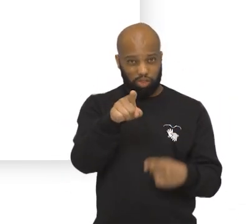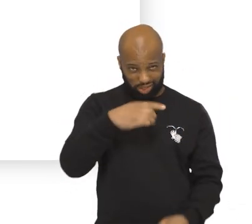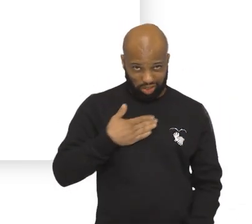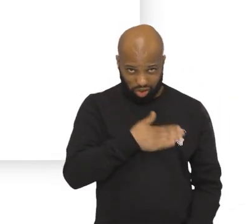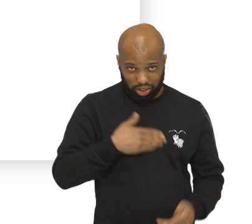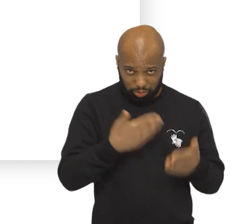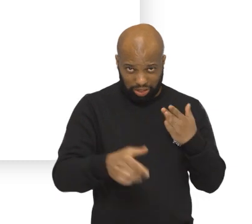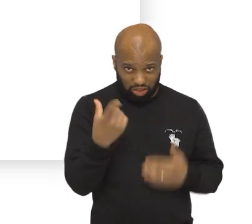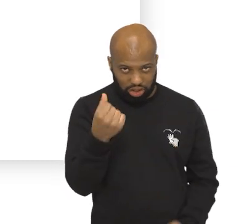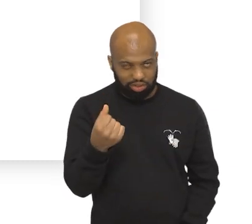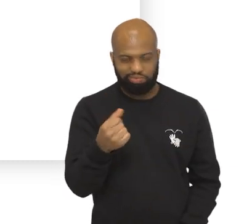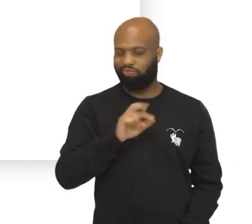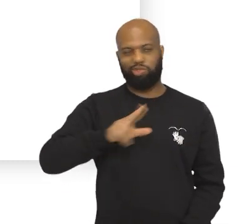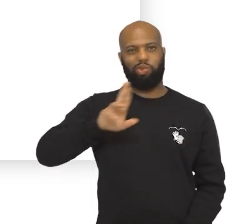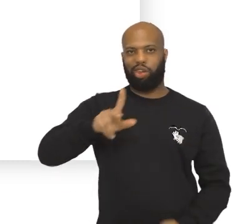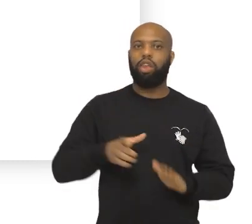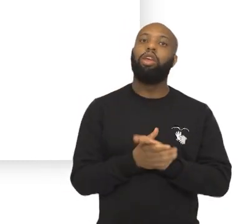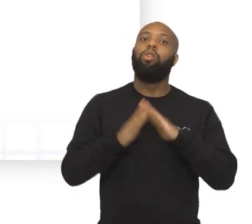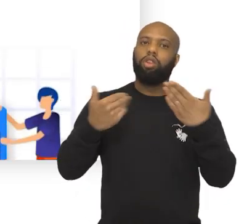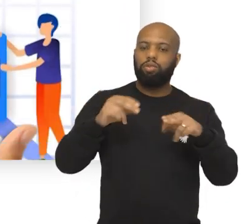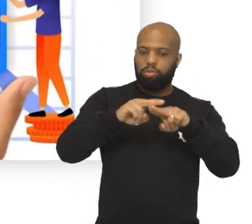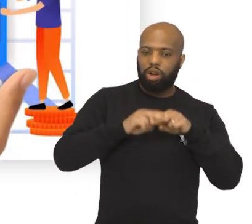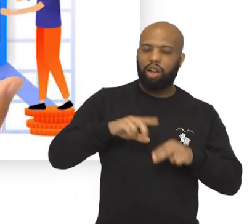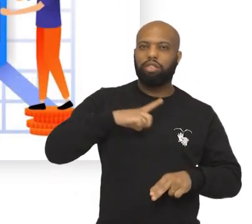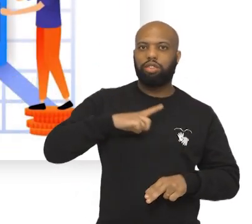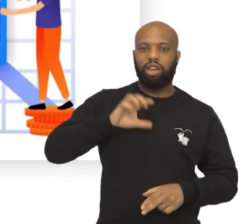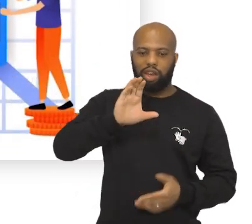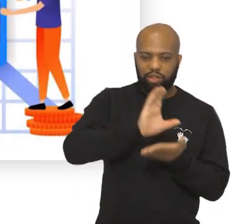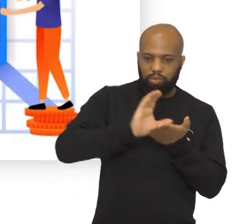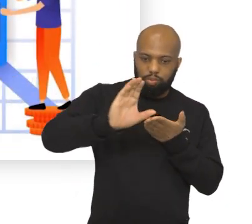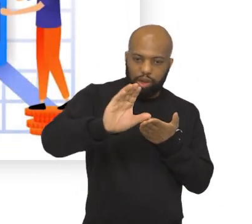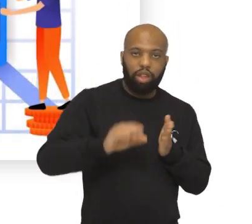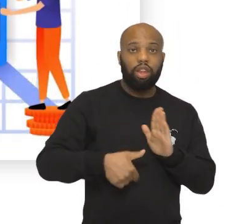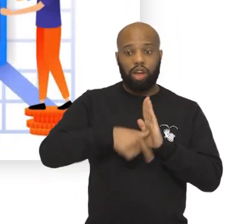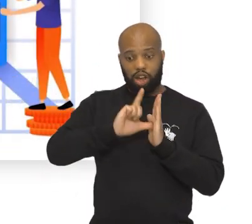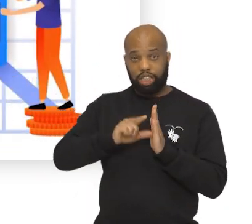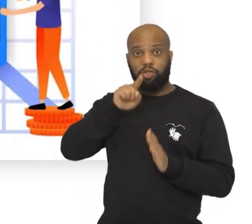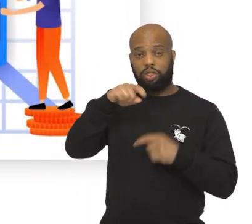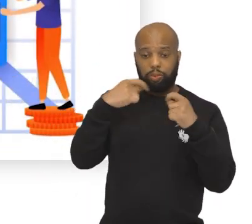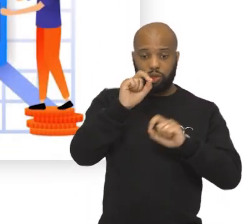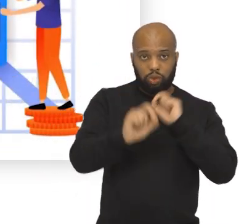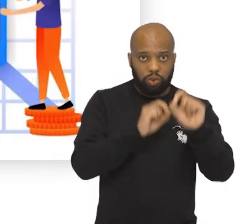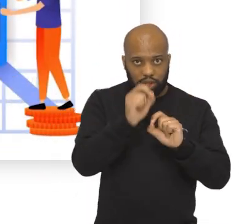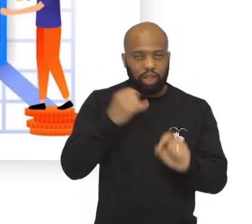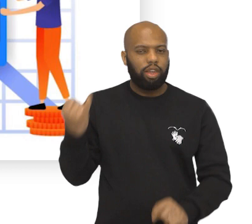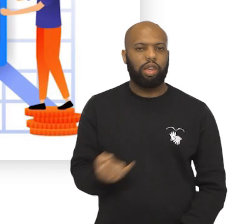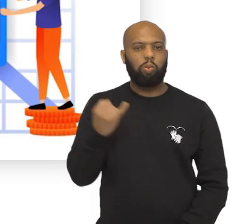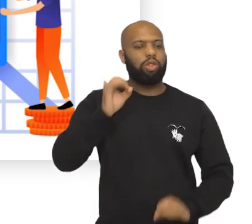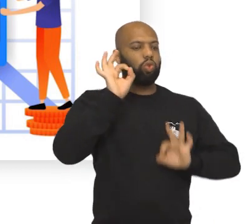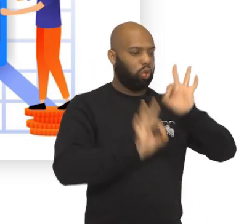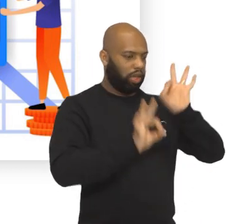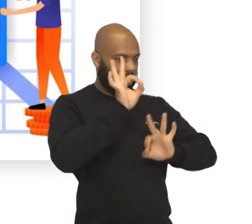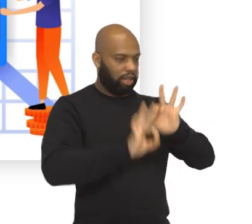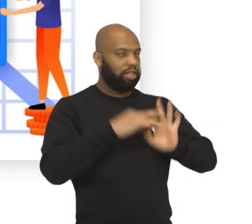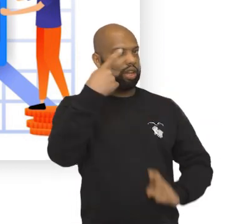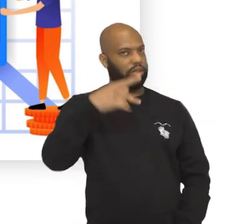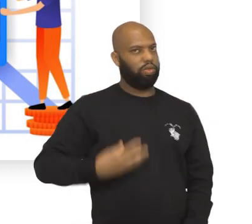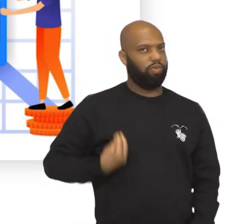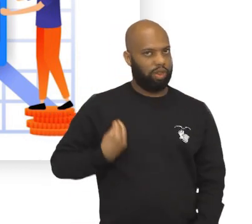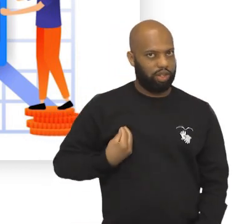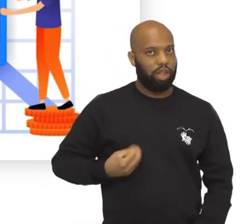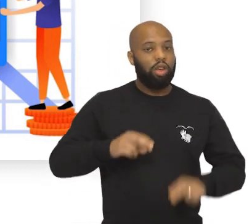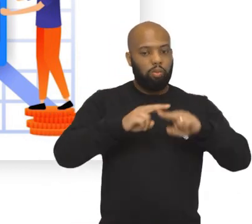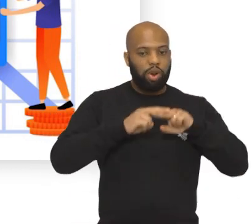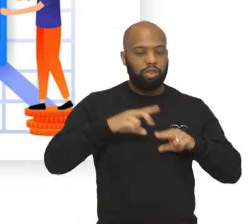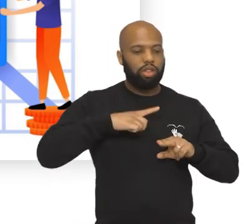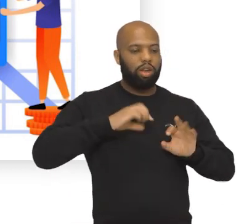ninguém gosta de perder dinheiro não é mesmo por meio desse entendimento antes de mais nada é válido planejar E